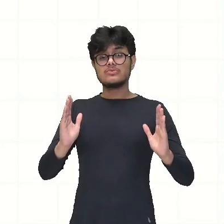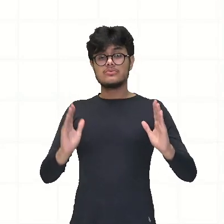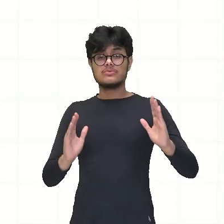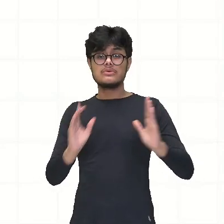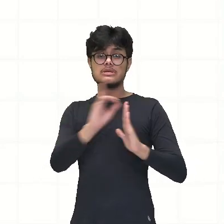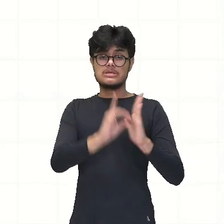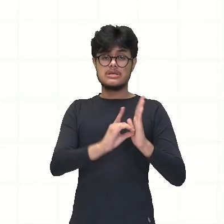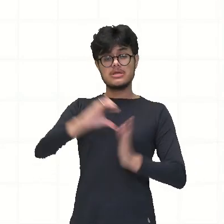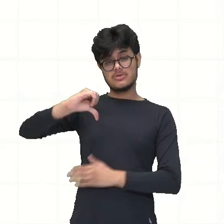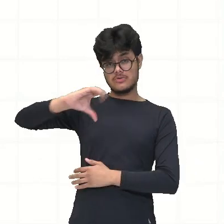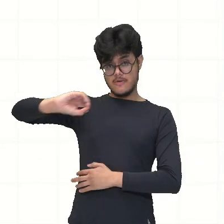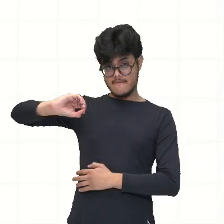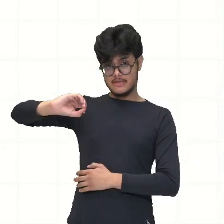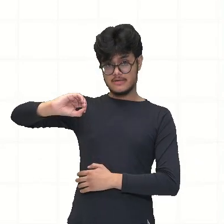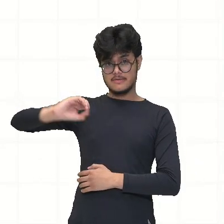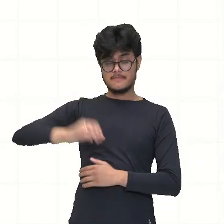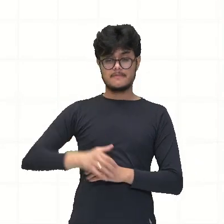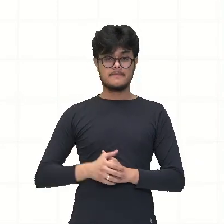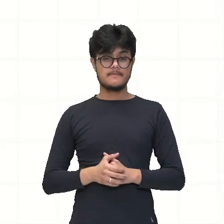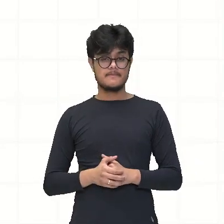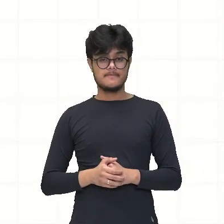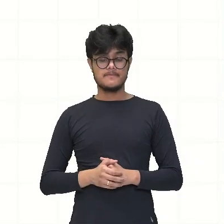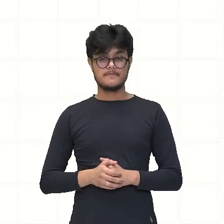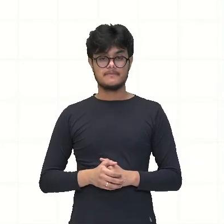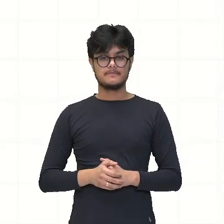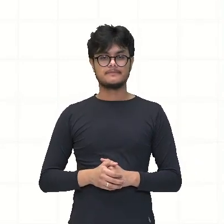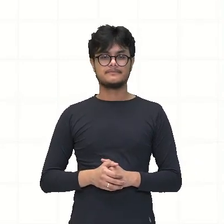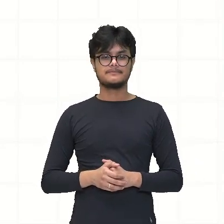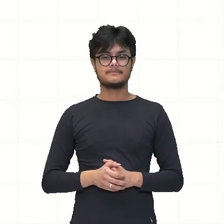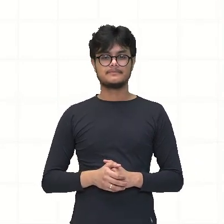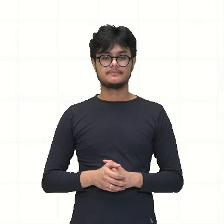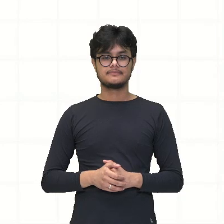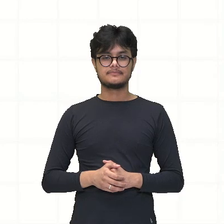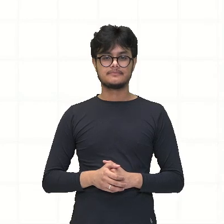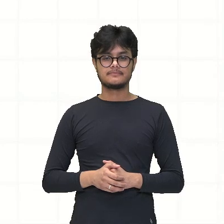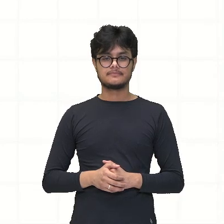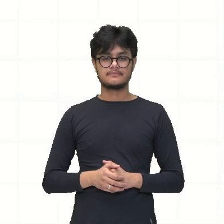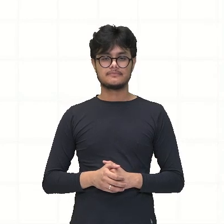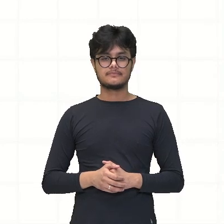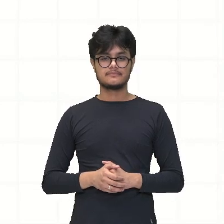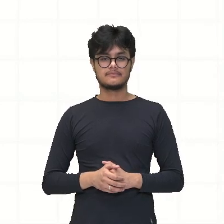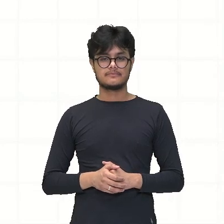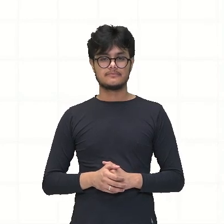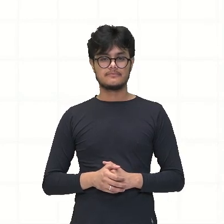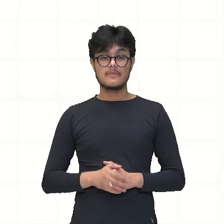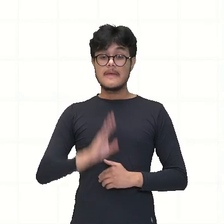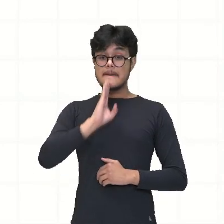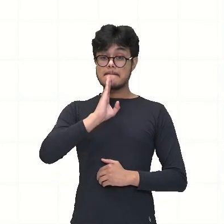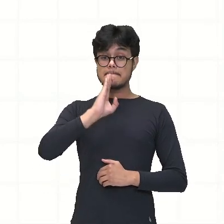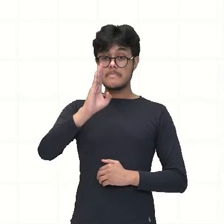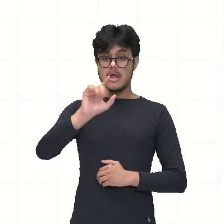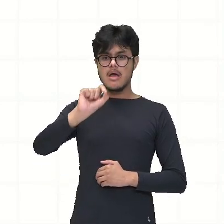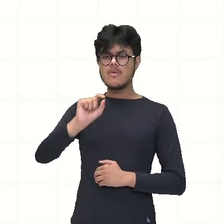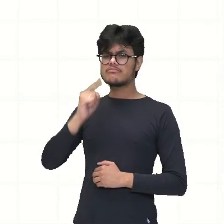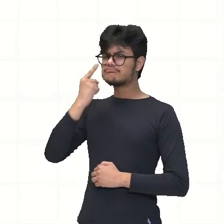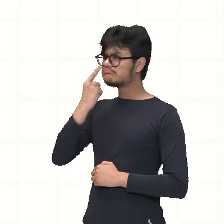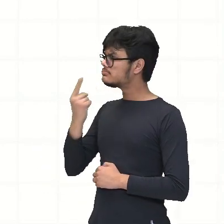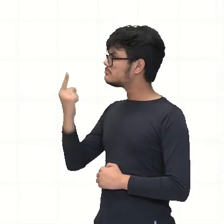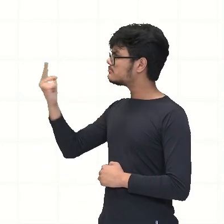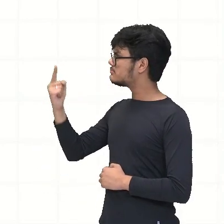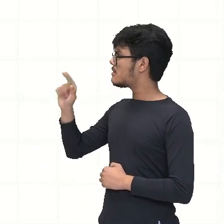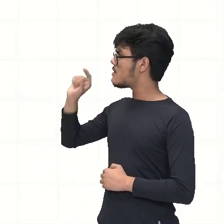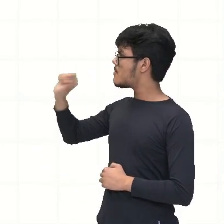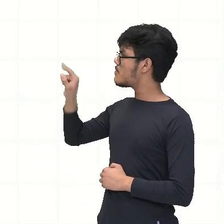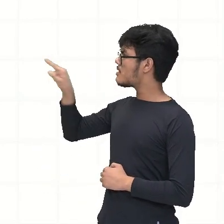Esse fluxo bastante intenso. E a gente também tem aí em destaque um fluxo bastante intenso que a gente vai